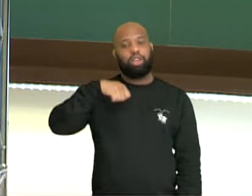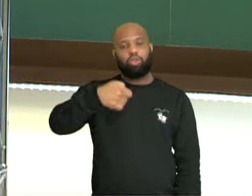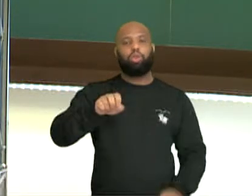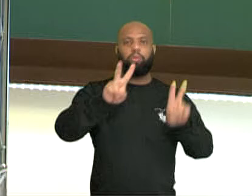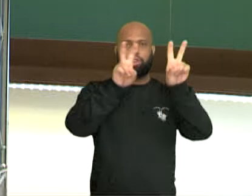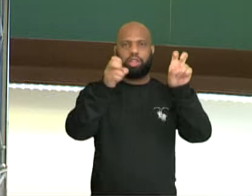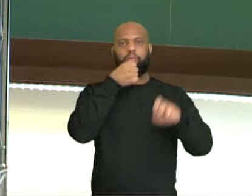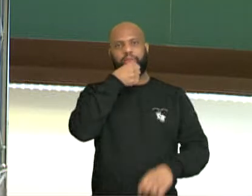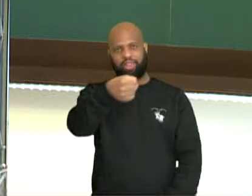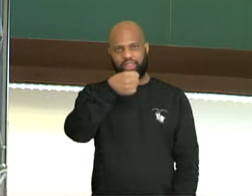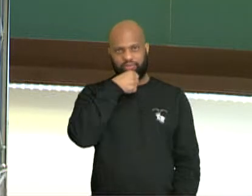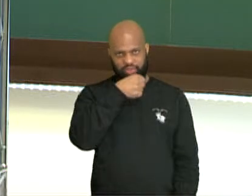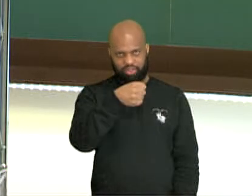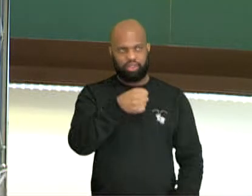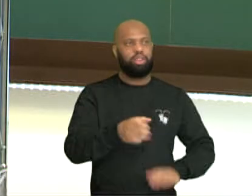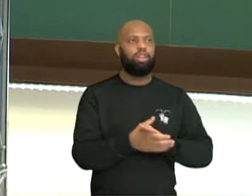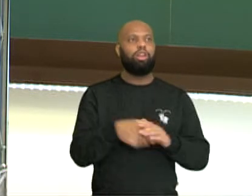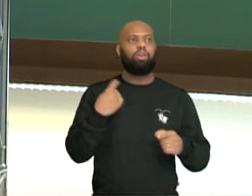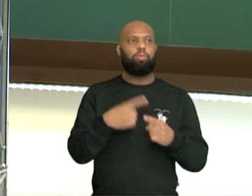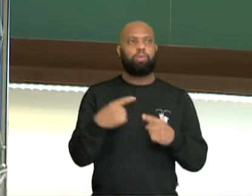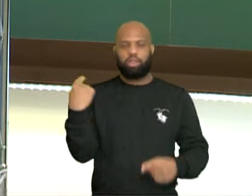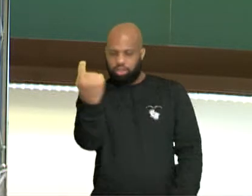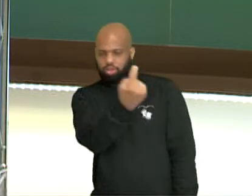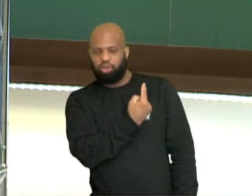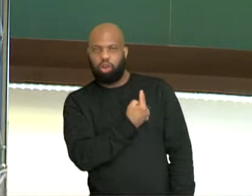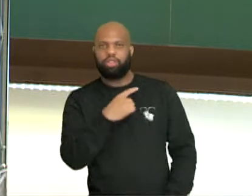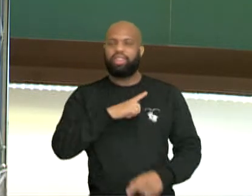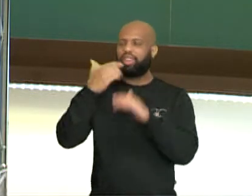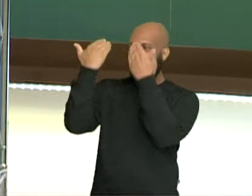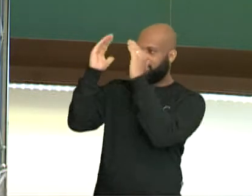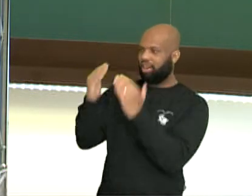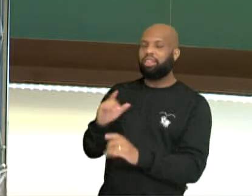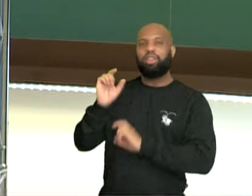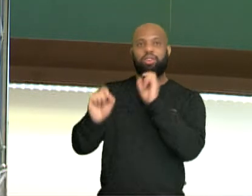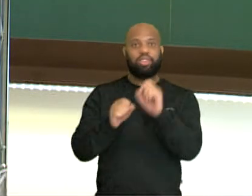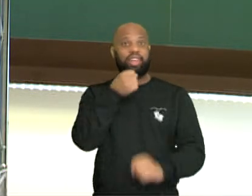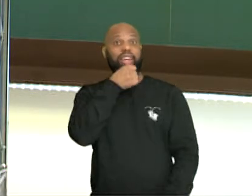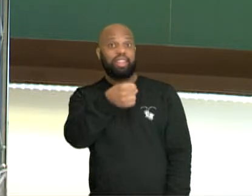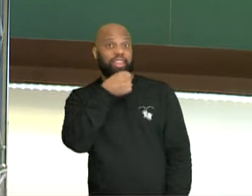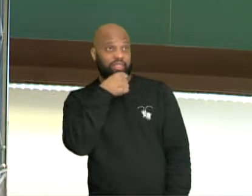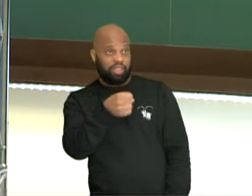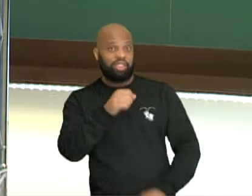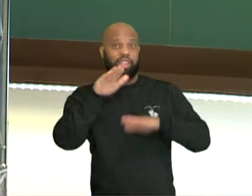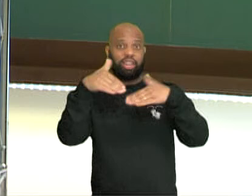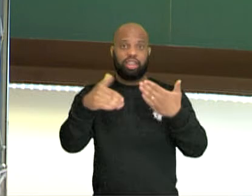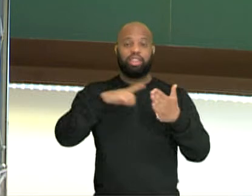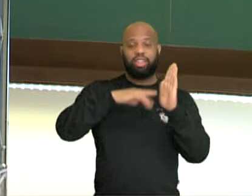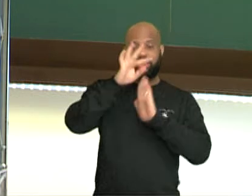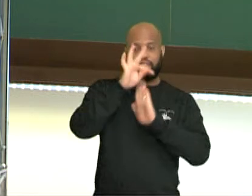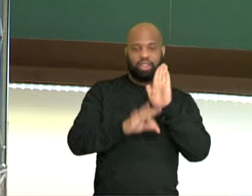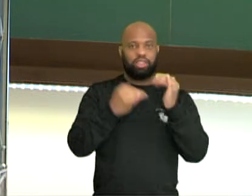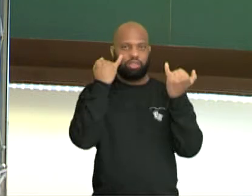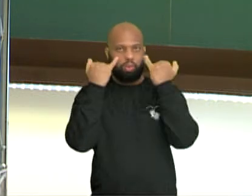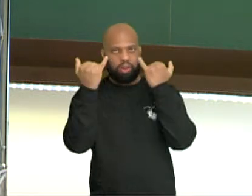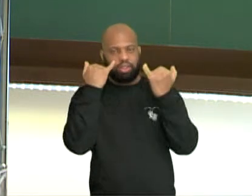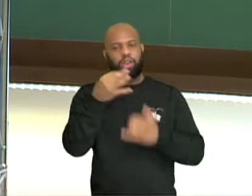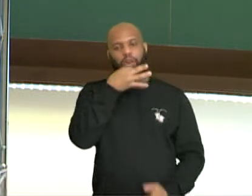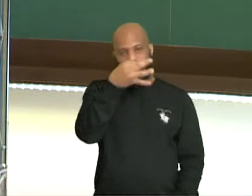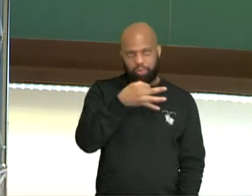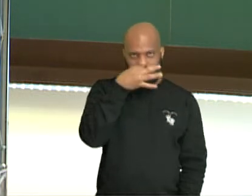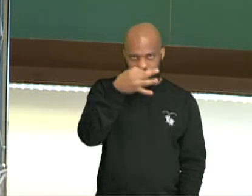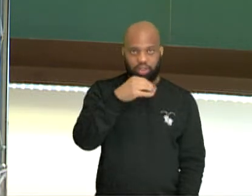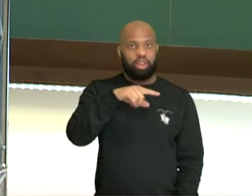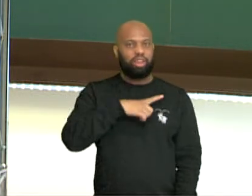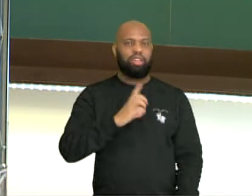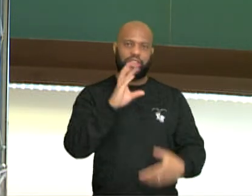entrevista? Né? Nós aqui estamos analisando entrevistas, ó. Então, os textos informativos e opinativos que